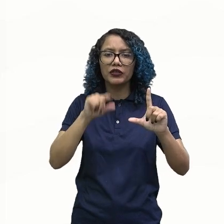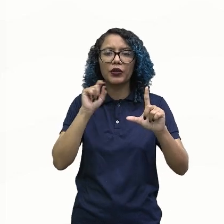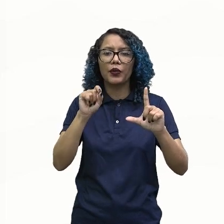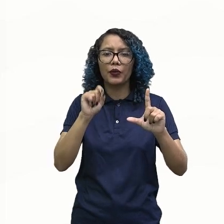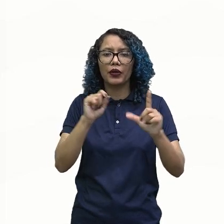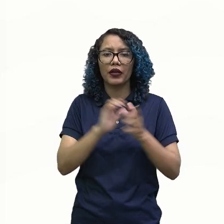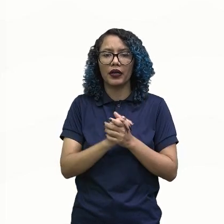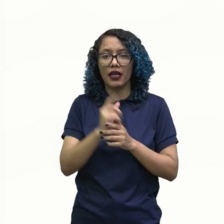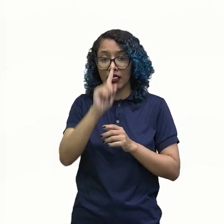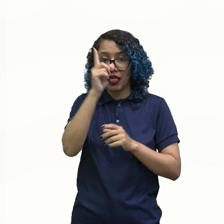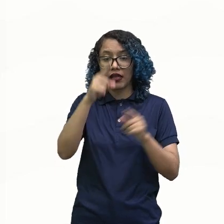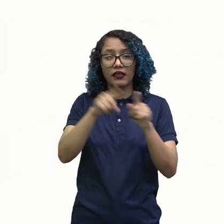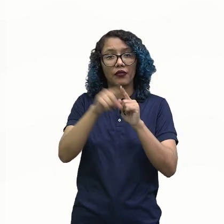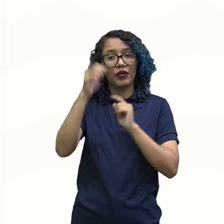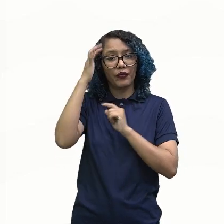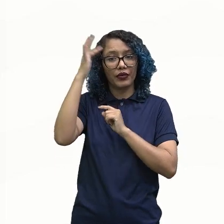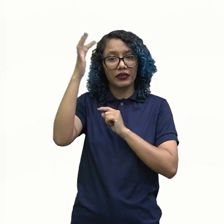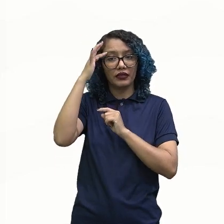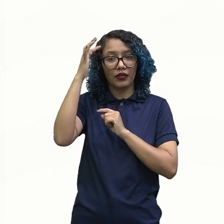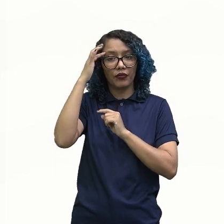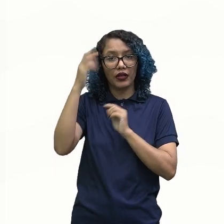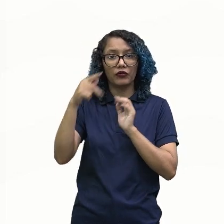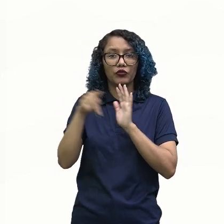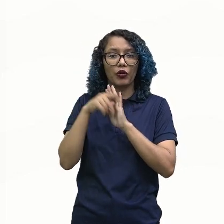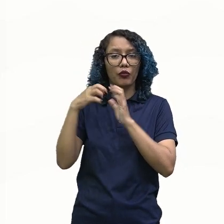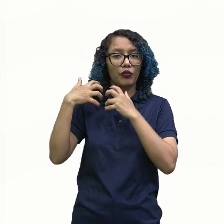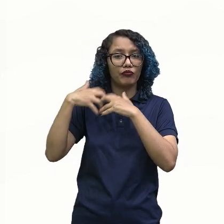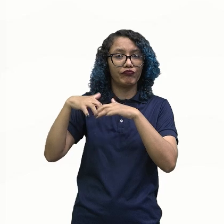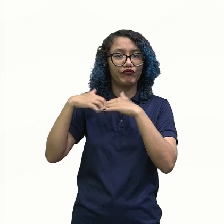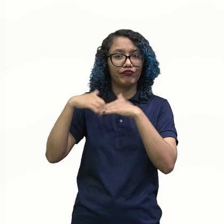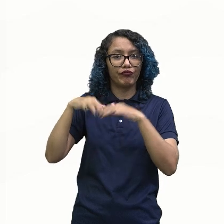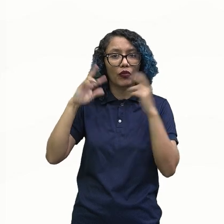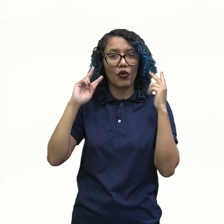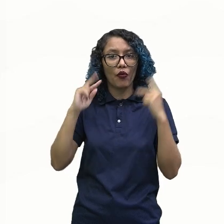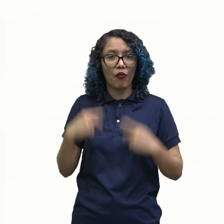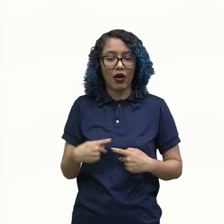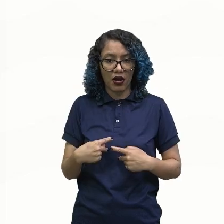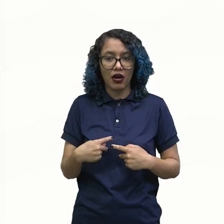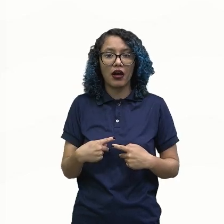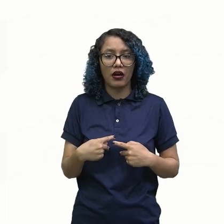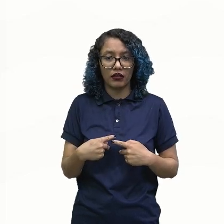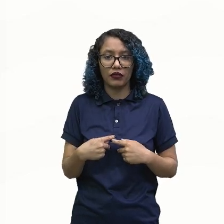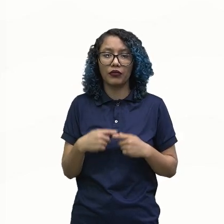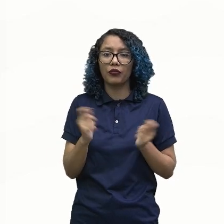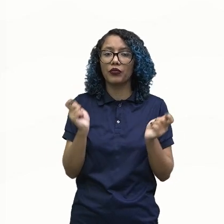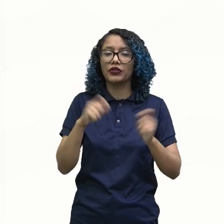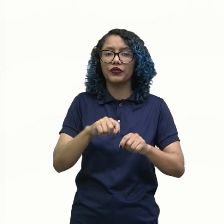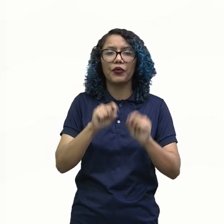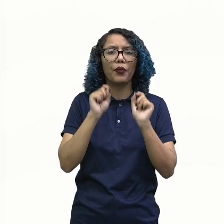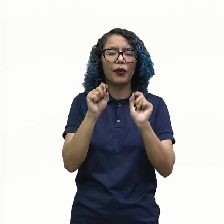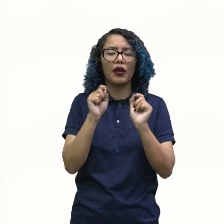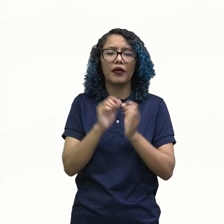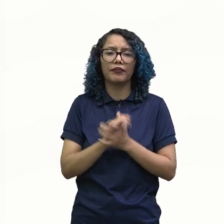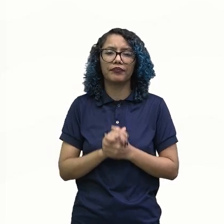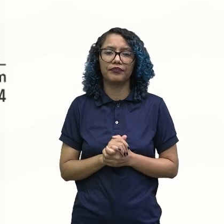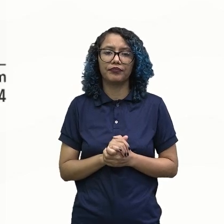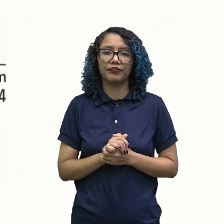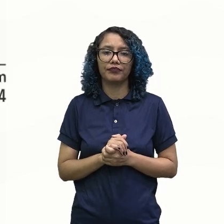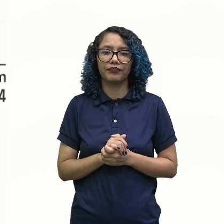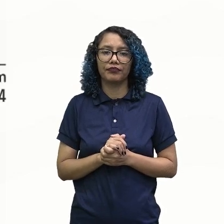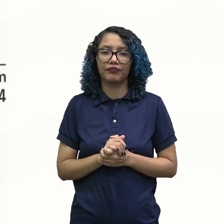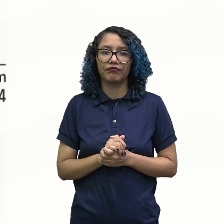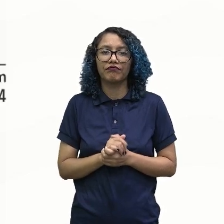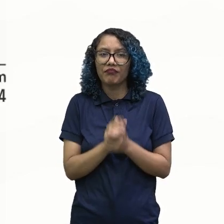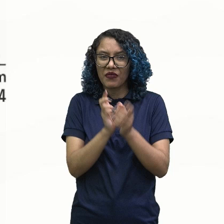as ideias e os pensamentos presentes no intelecto das pessoas de modo a possibilitar a